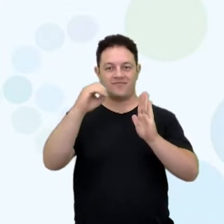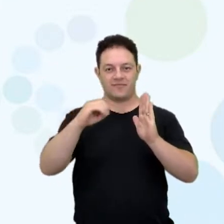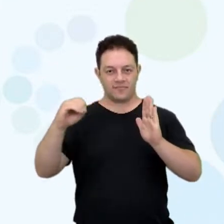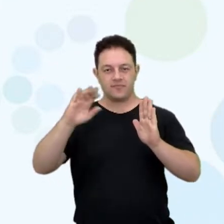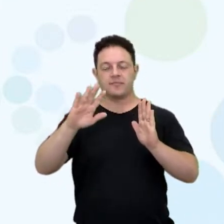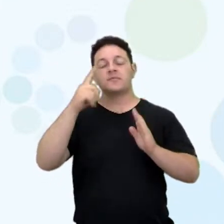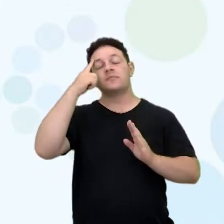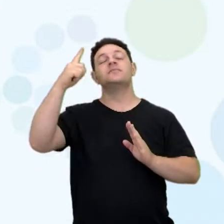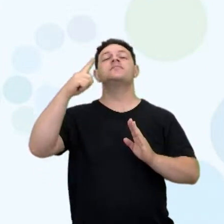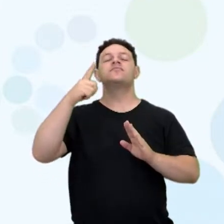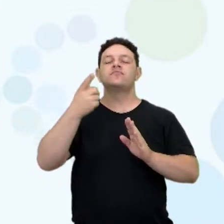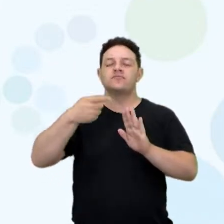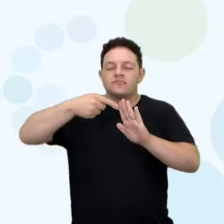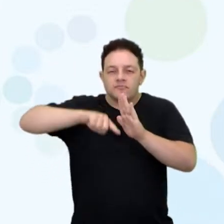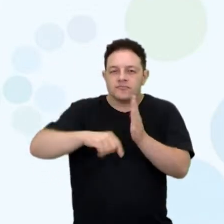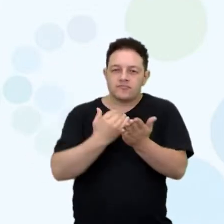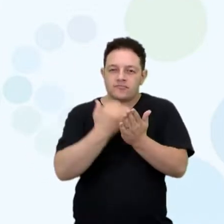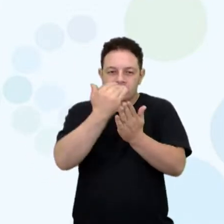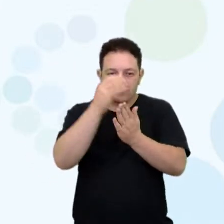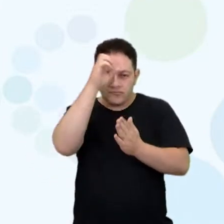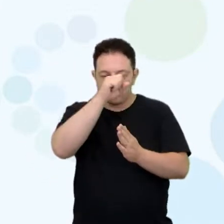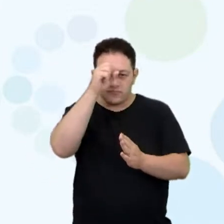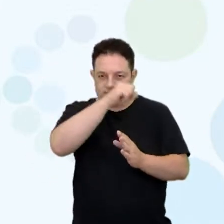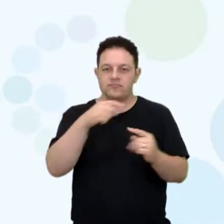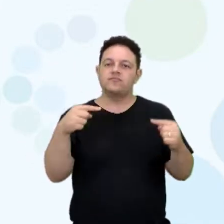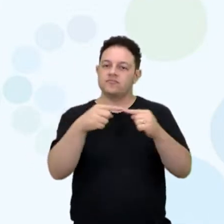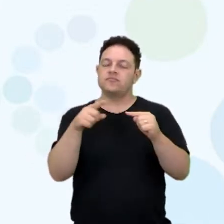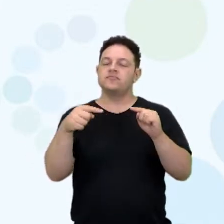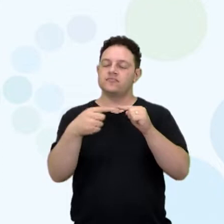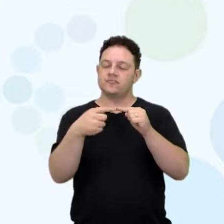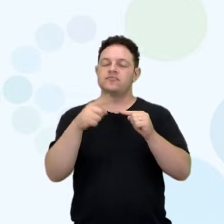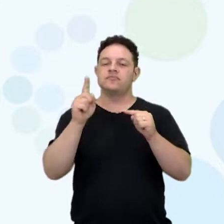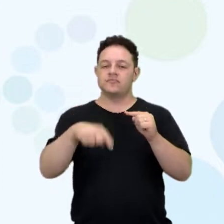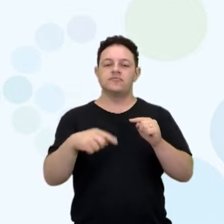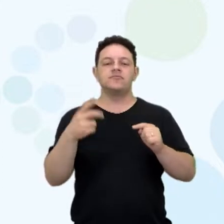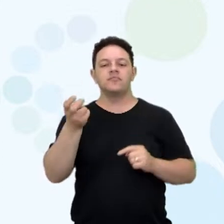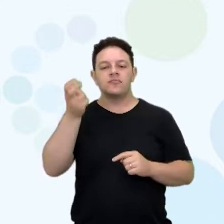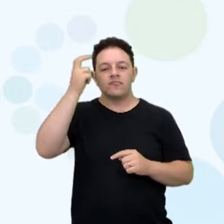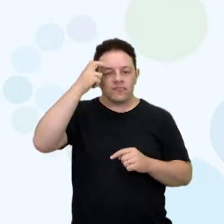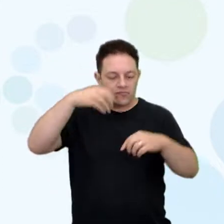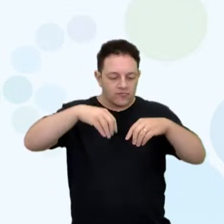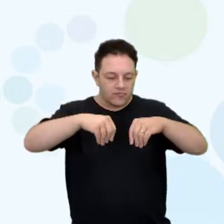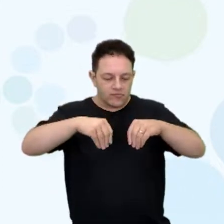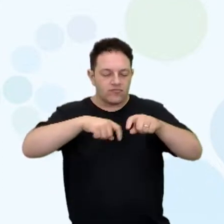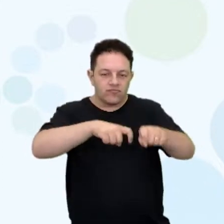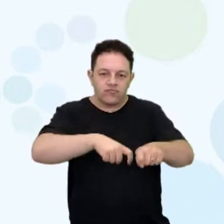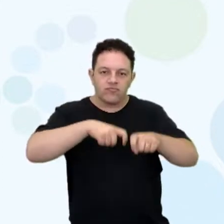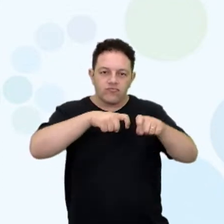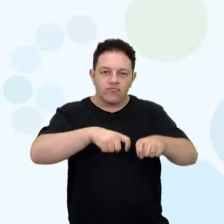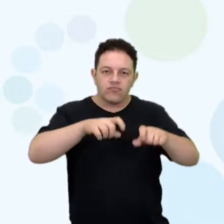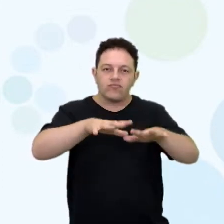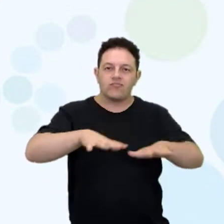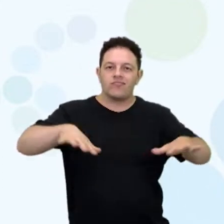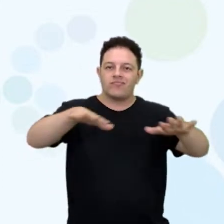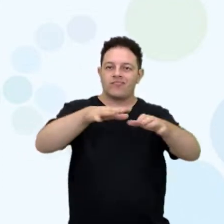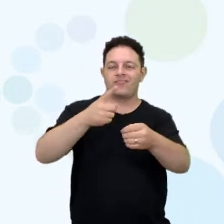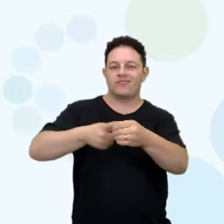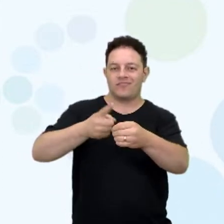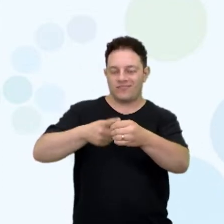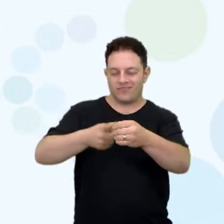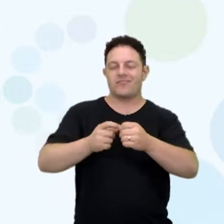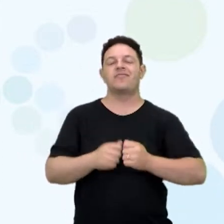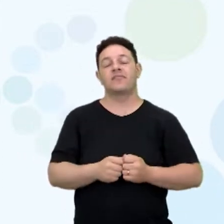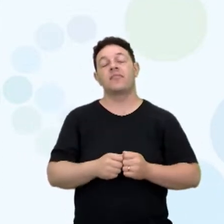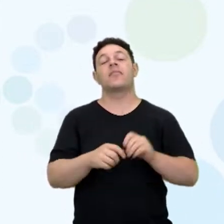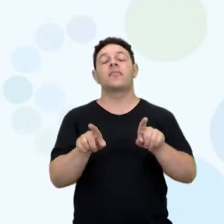que o aprofundamento aí que faz parte dessa atividade é a cultura do solo, do campo à cidade. A unidade